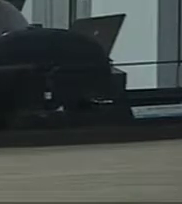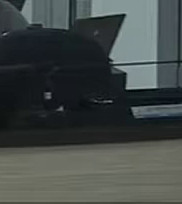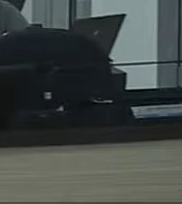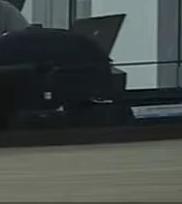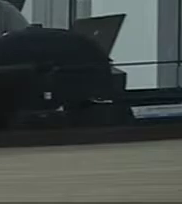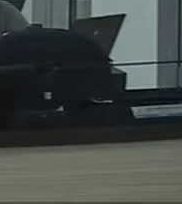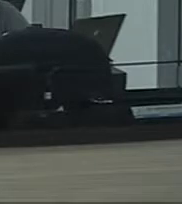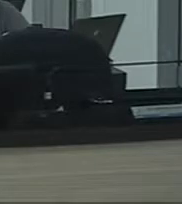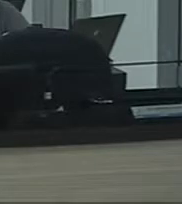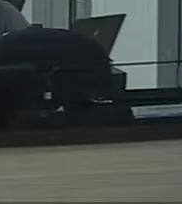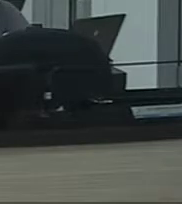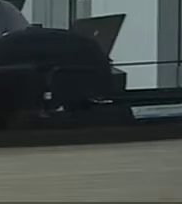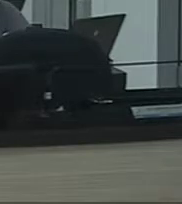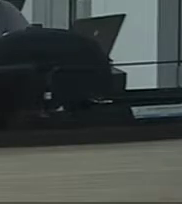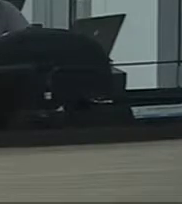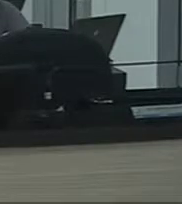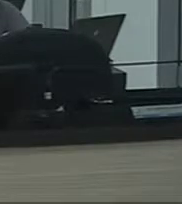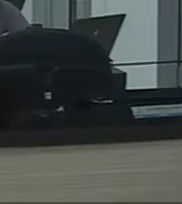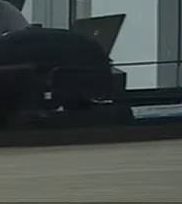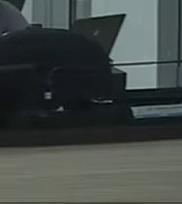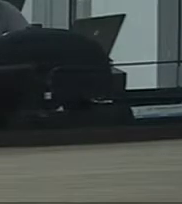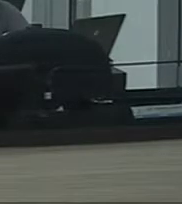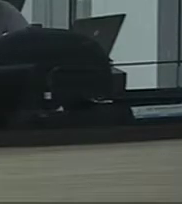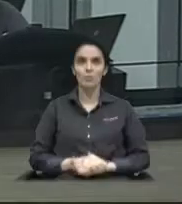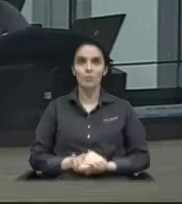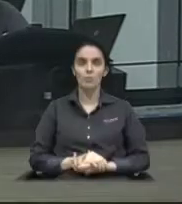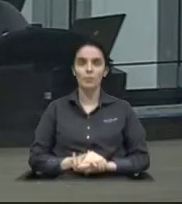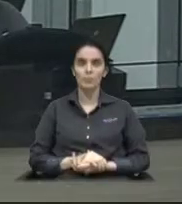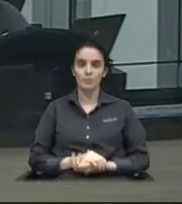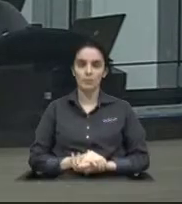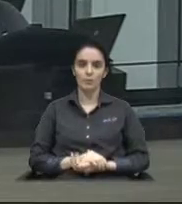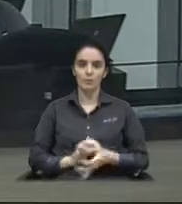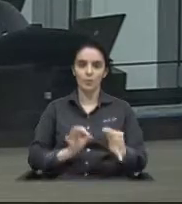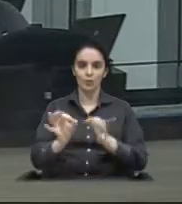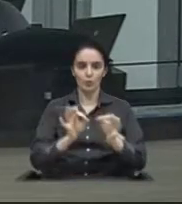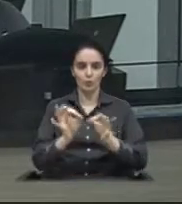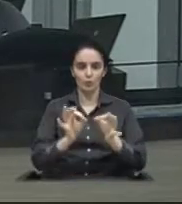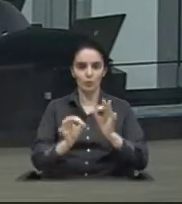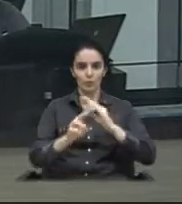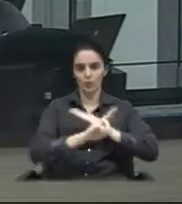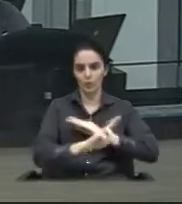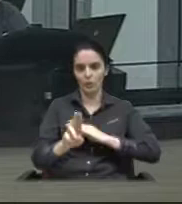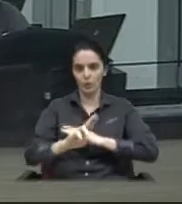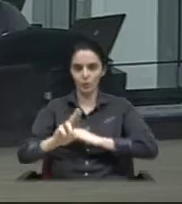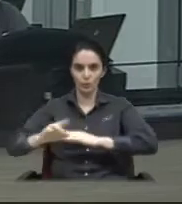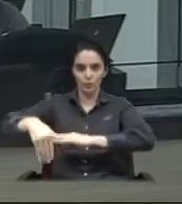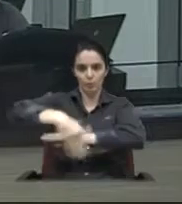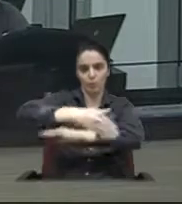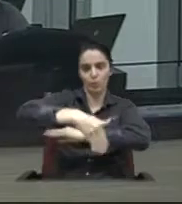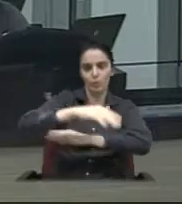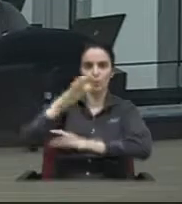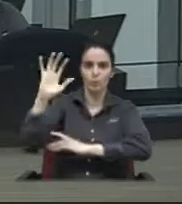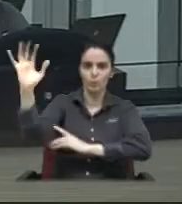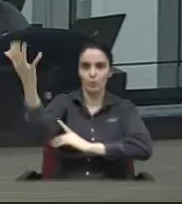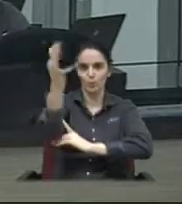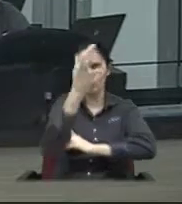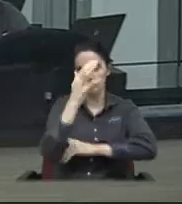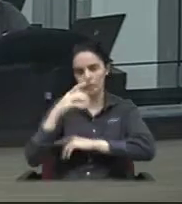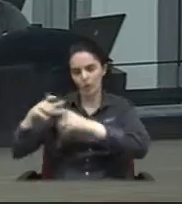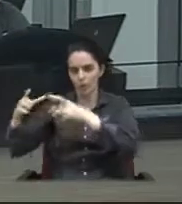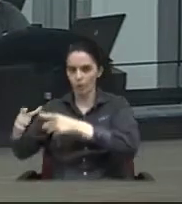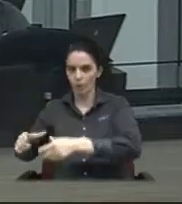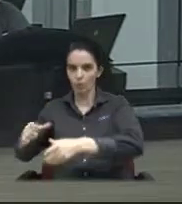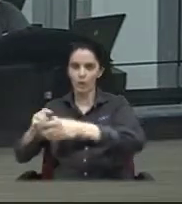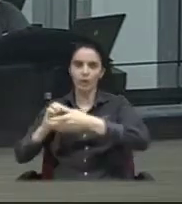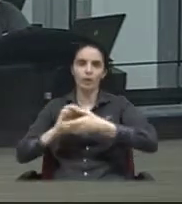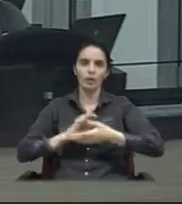resolução, ele também é exemplo dos projetos de denominação de ruas, de praças, de logradouro, ele